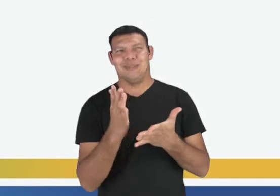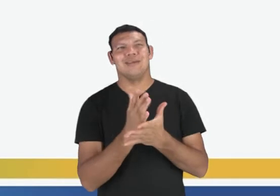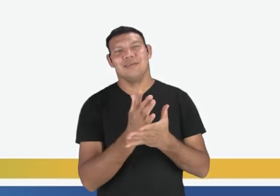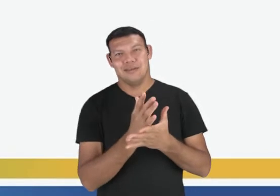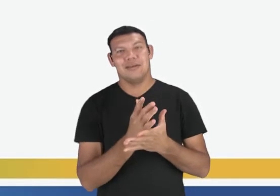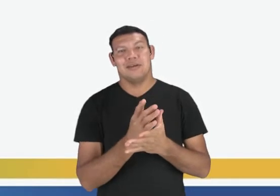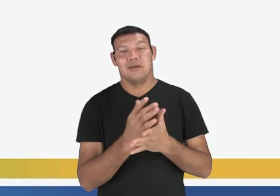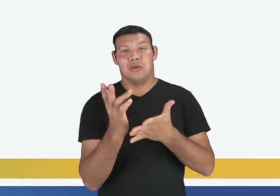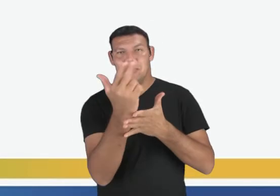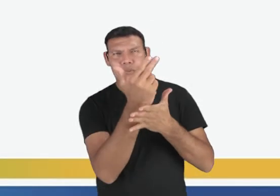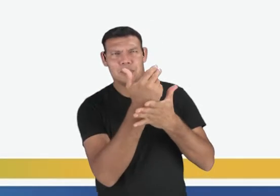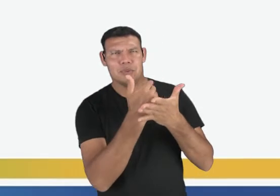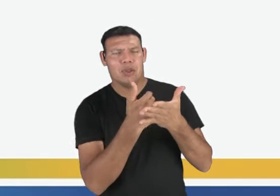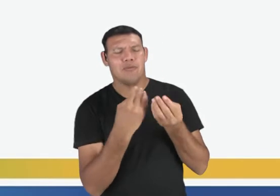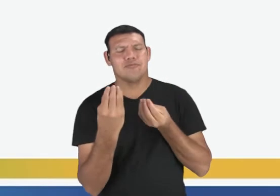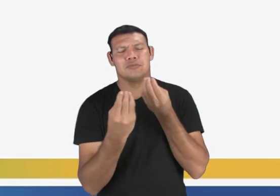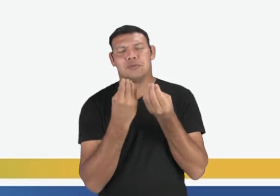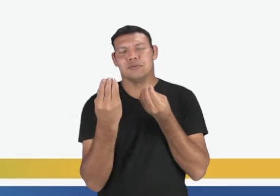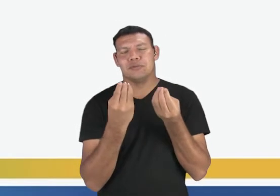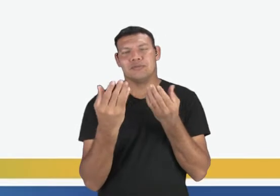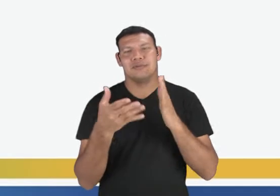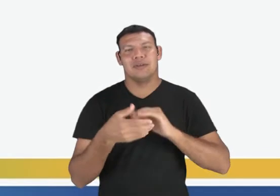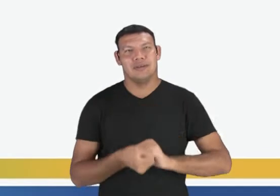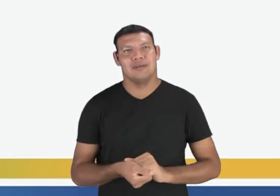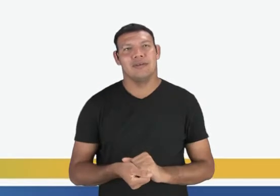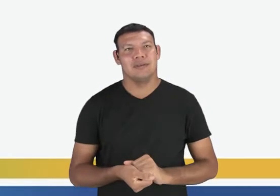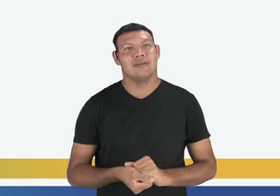figuras ilustrativas de como é que era o mundo no período.